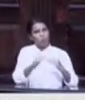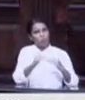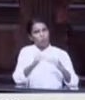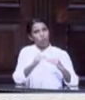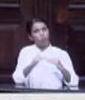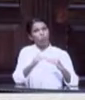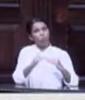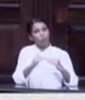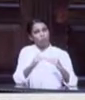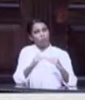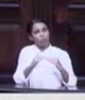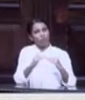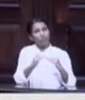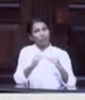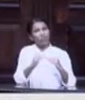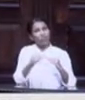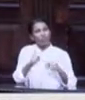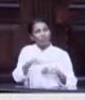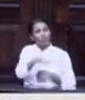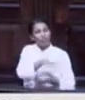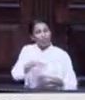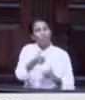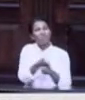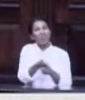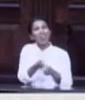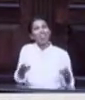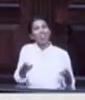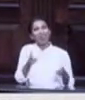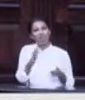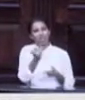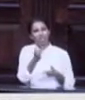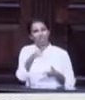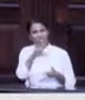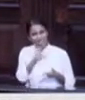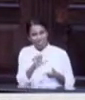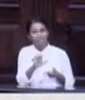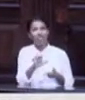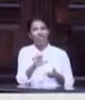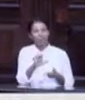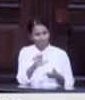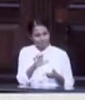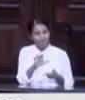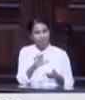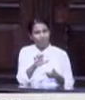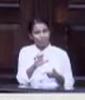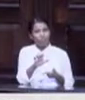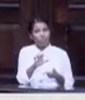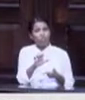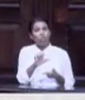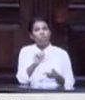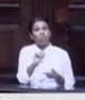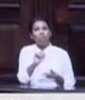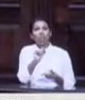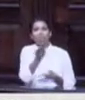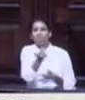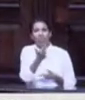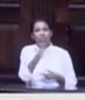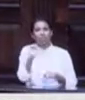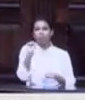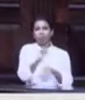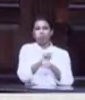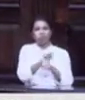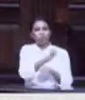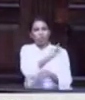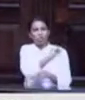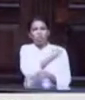nesse momento de gravíssima crise que vive o Rio de Janeiro, crise essa que paralisou o Estado,